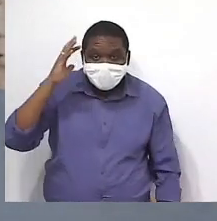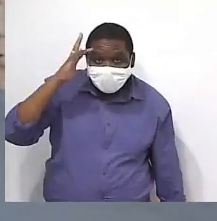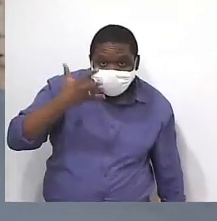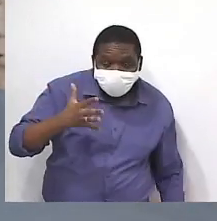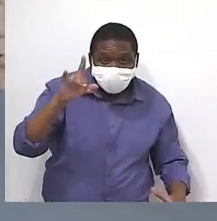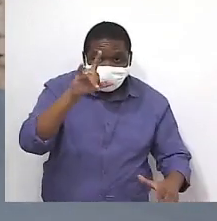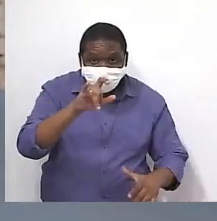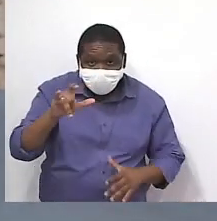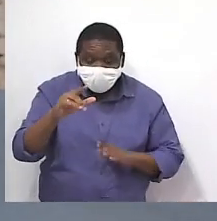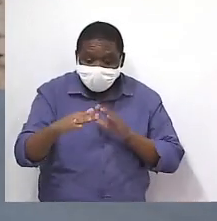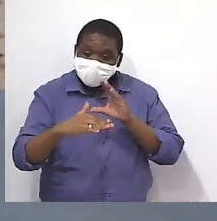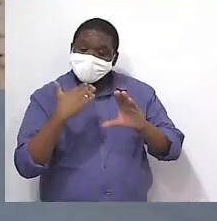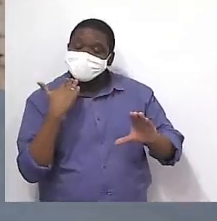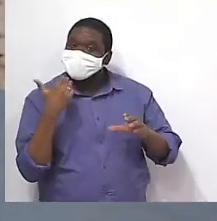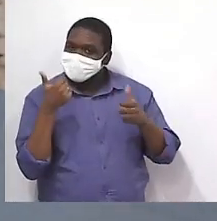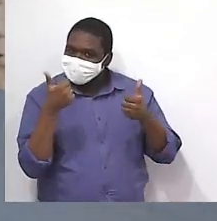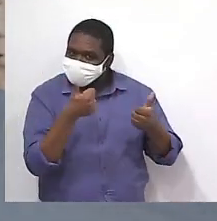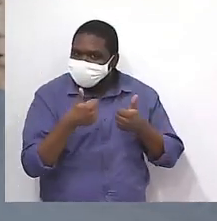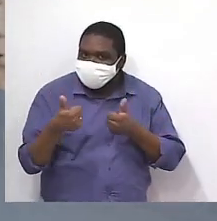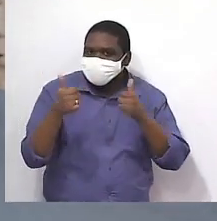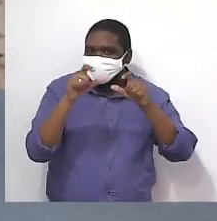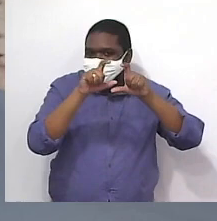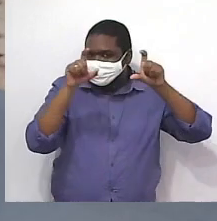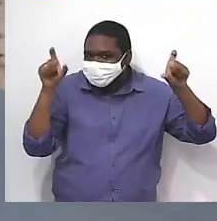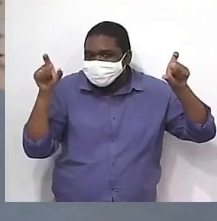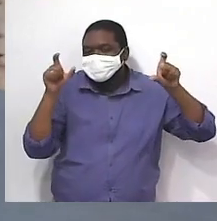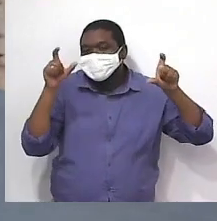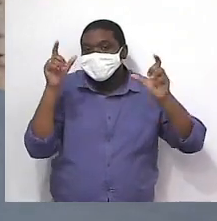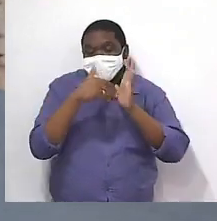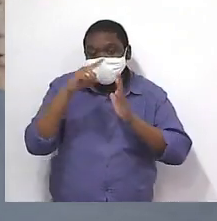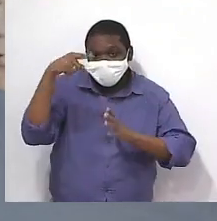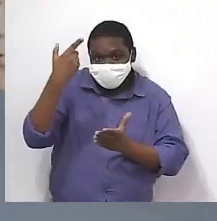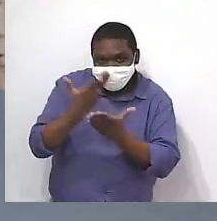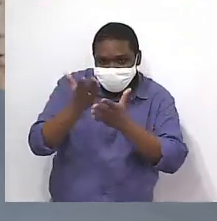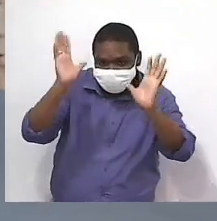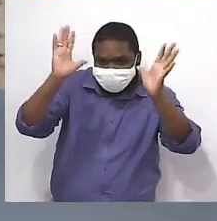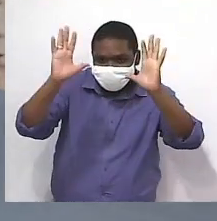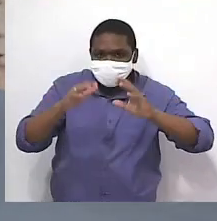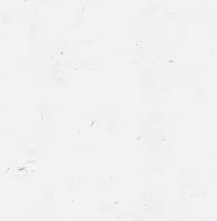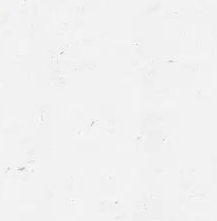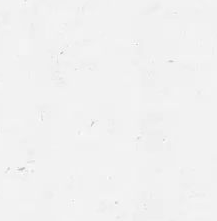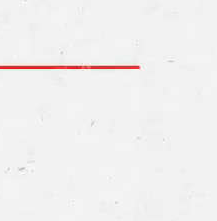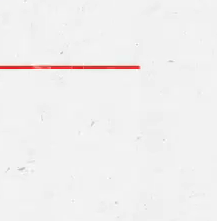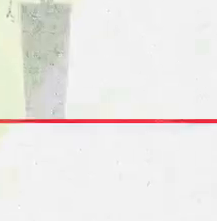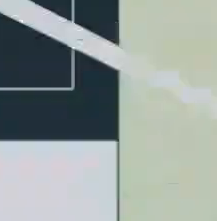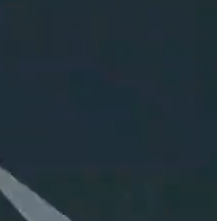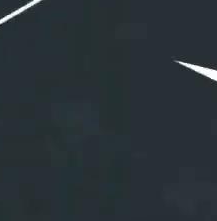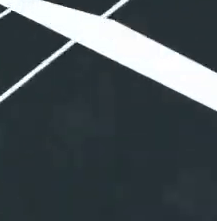Instagram, Robertão, na transmissão, tudo junto, sem acento. Até a próxima videoaula. Tchau, tchau.